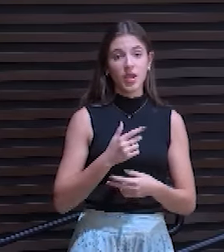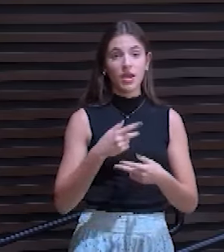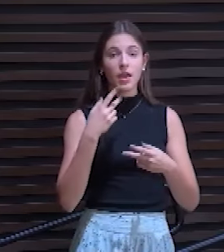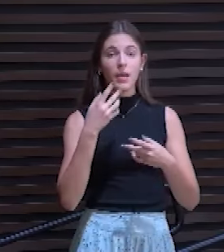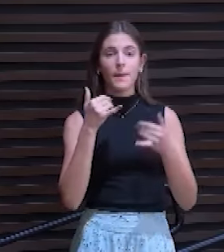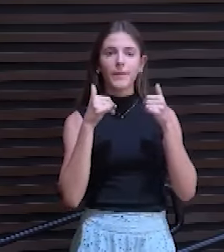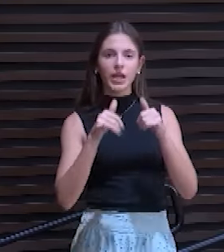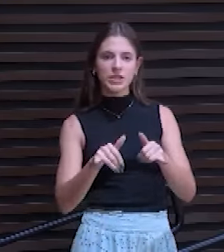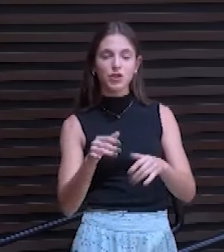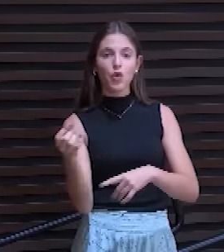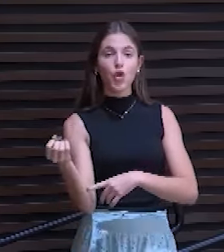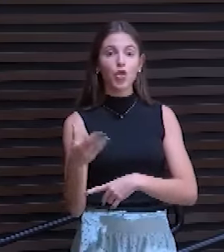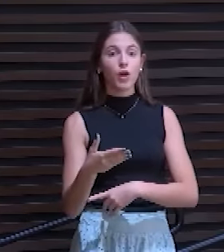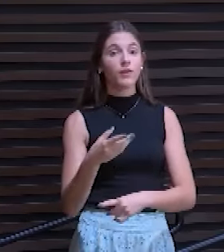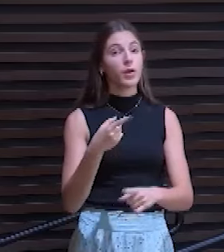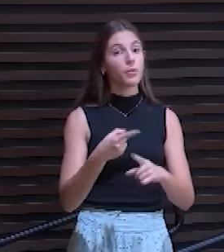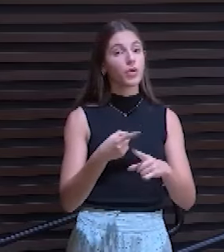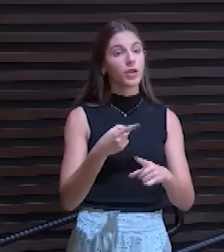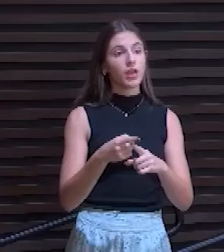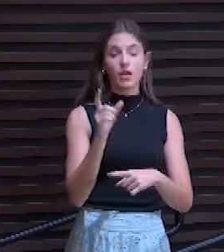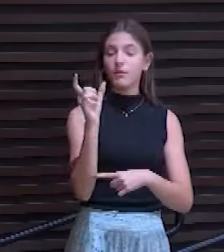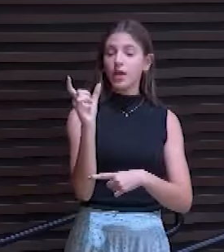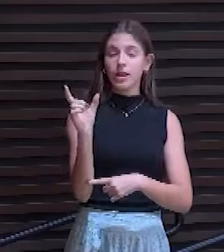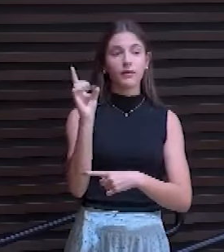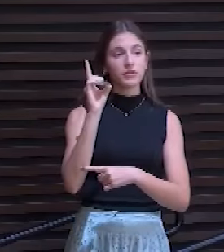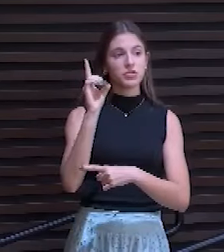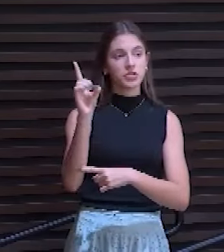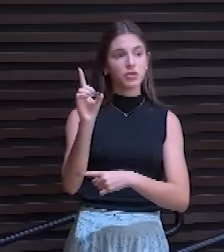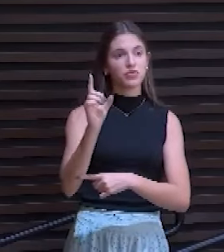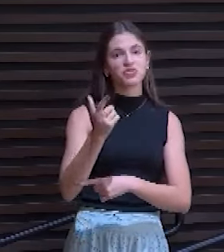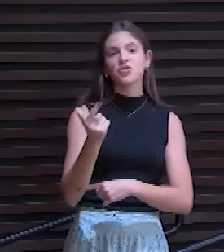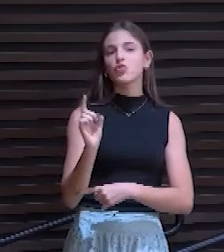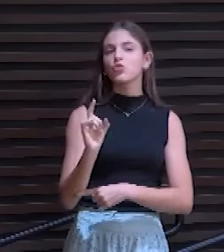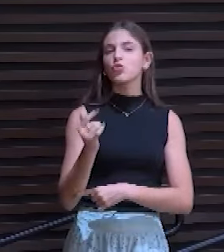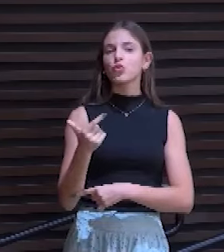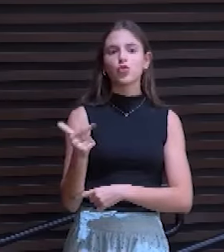Que a palavra de Deus não tem novidade.